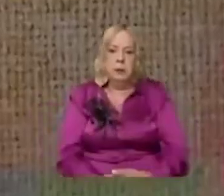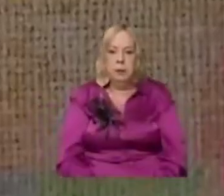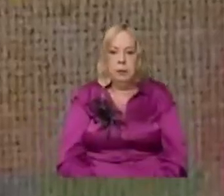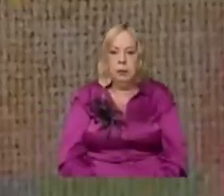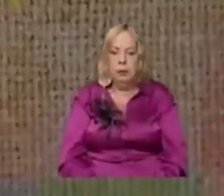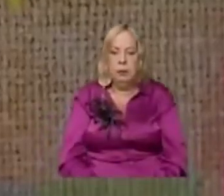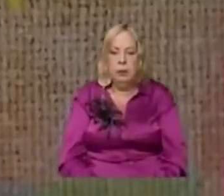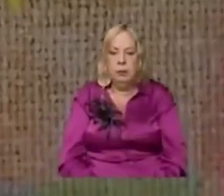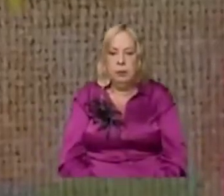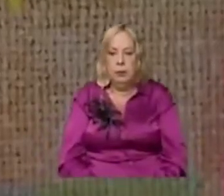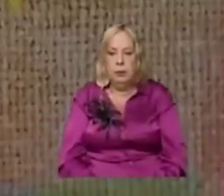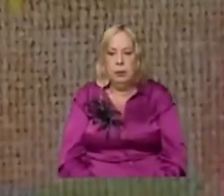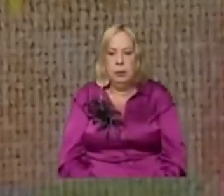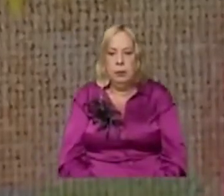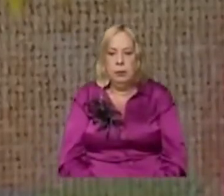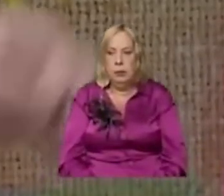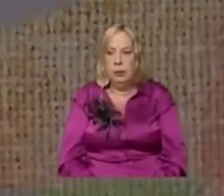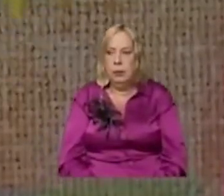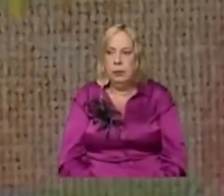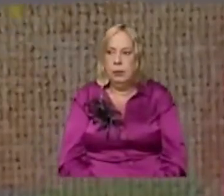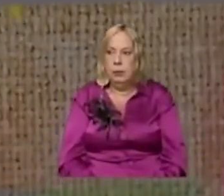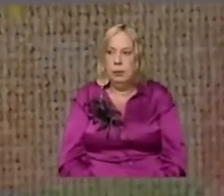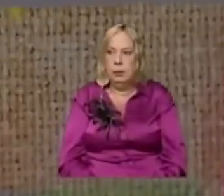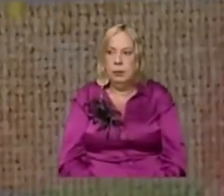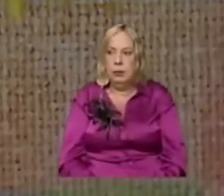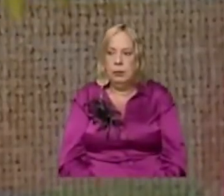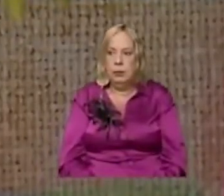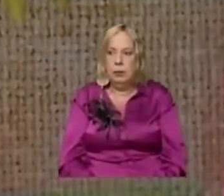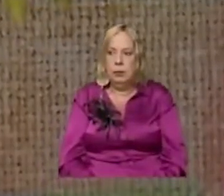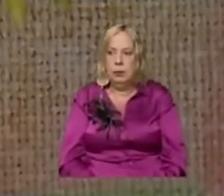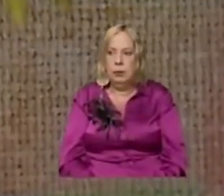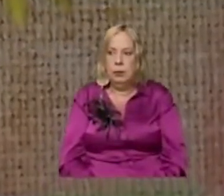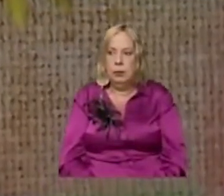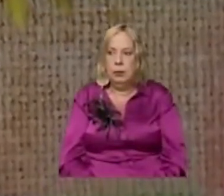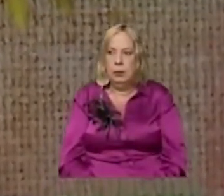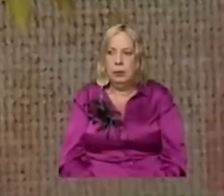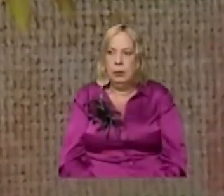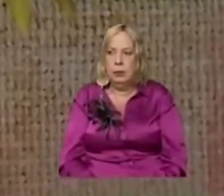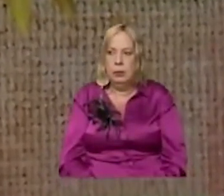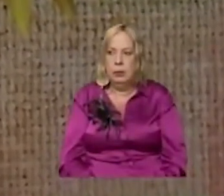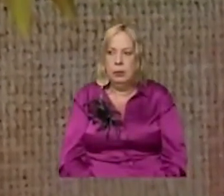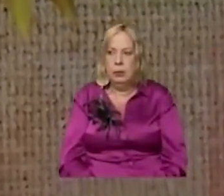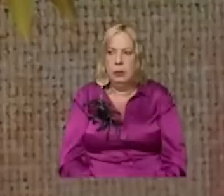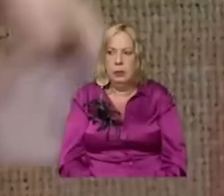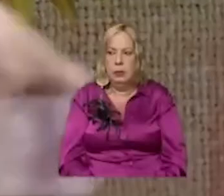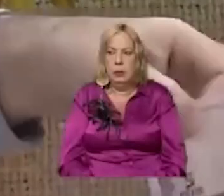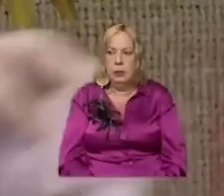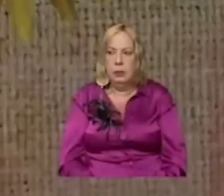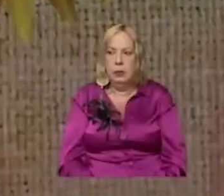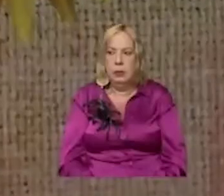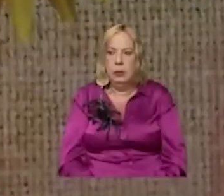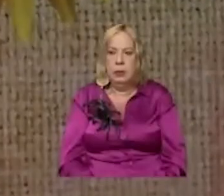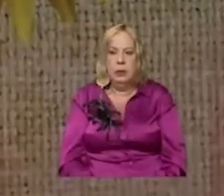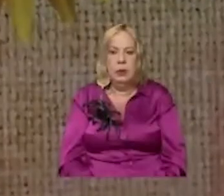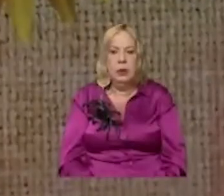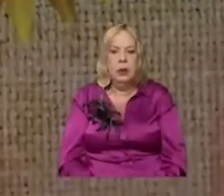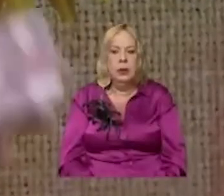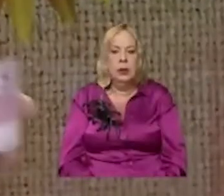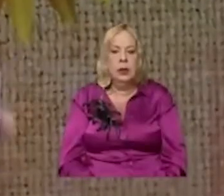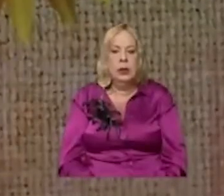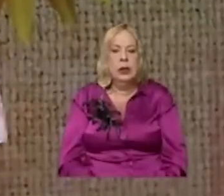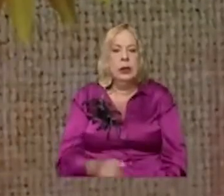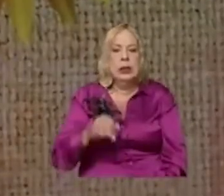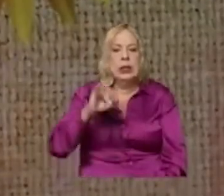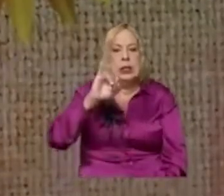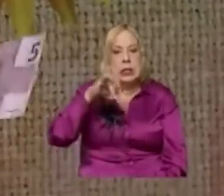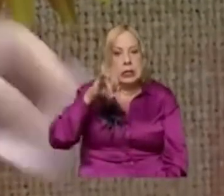adquirir. Meu amor, saindo daqui, esse ó. É pro chance simples. Vai, mas junta aqui. E esse é o chance tripla, que em vez